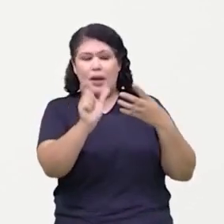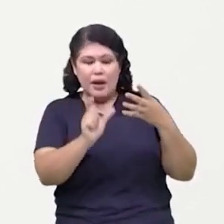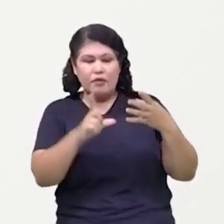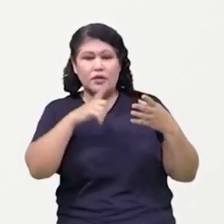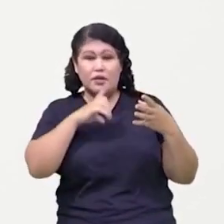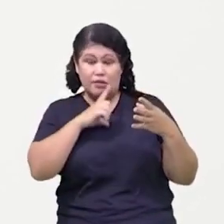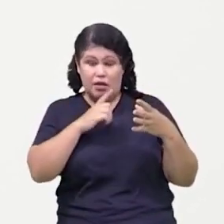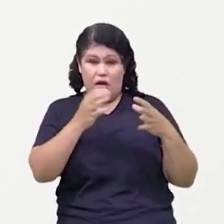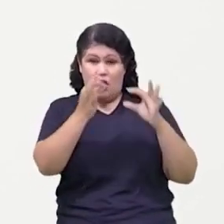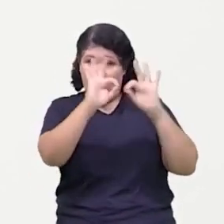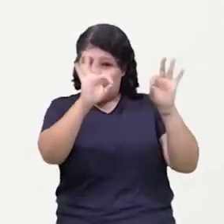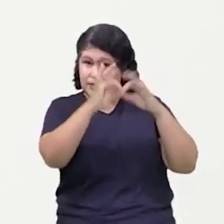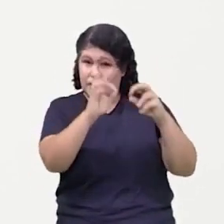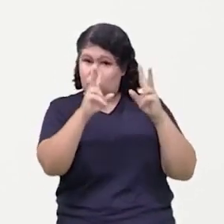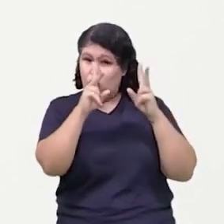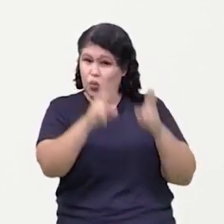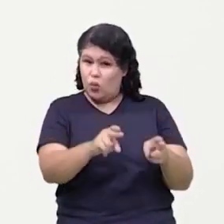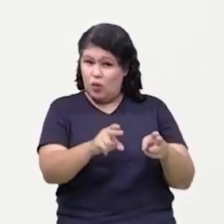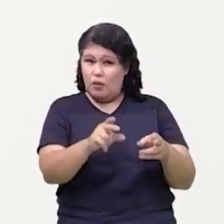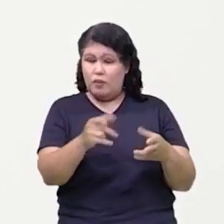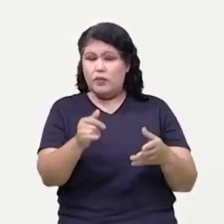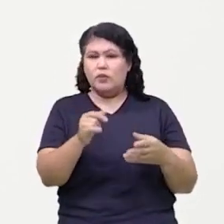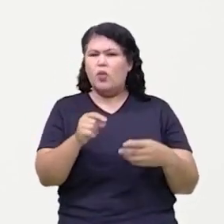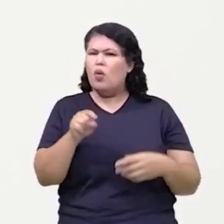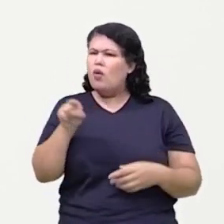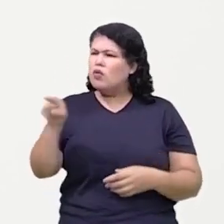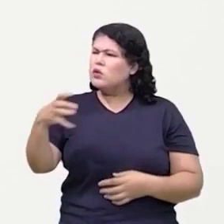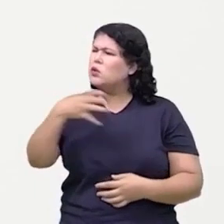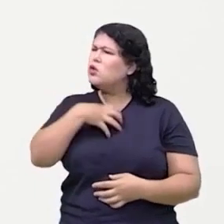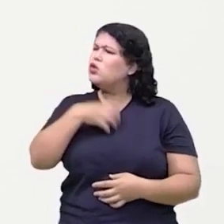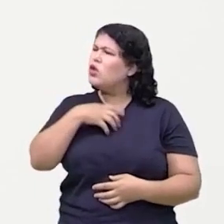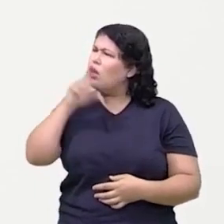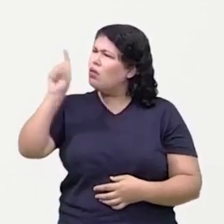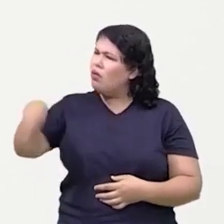sintática. Sua atitude foi